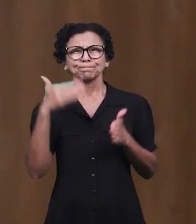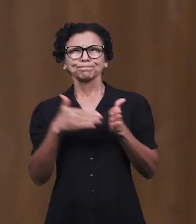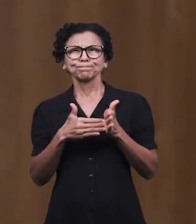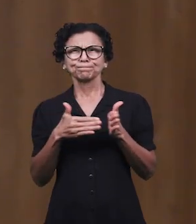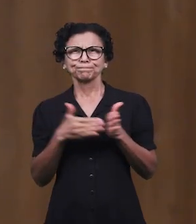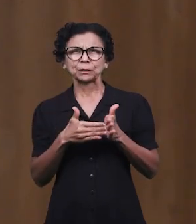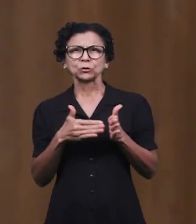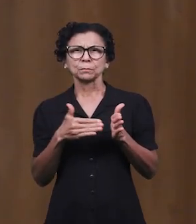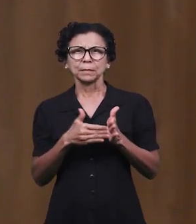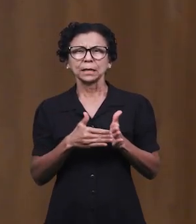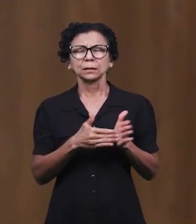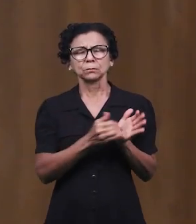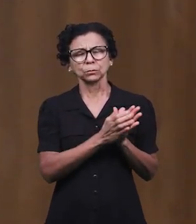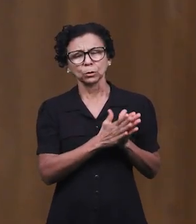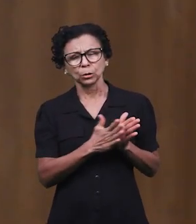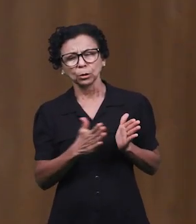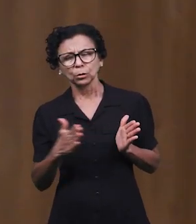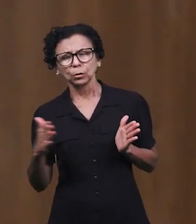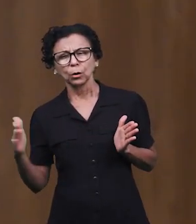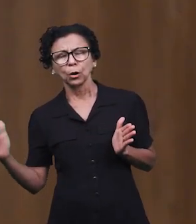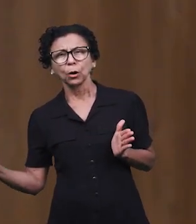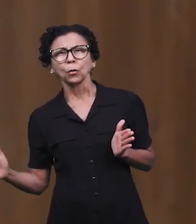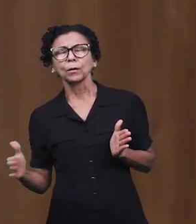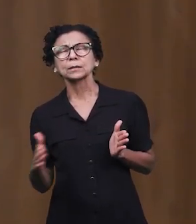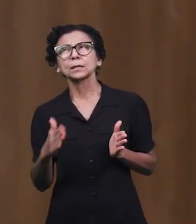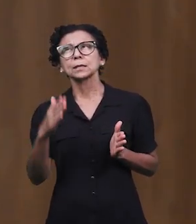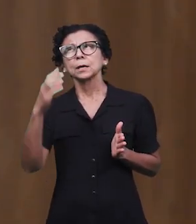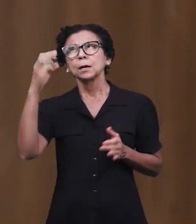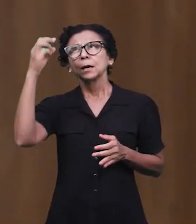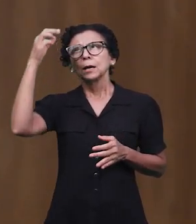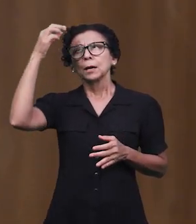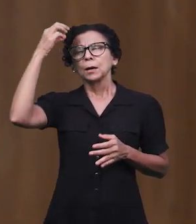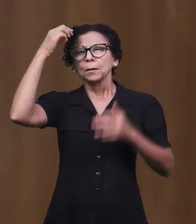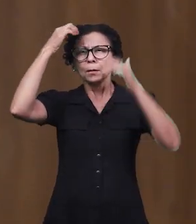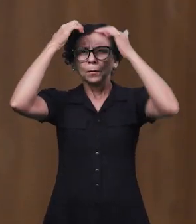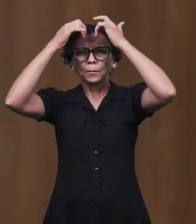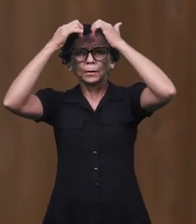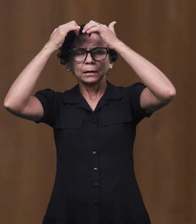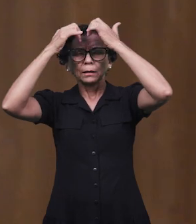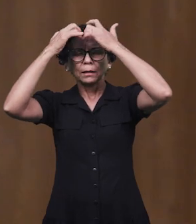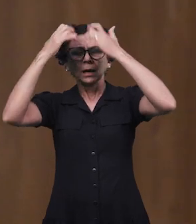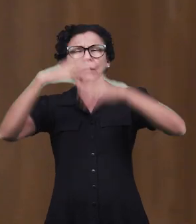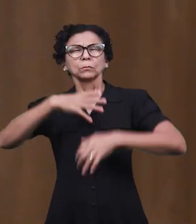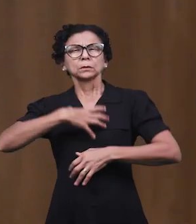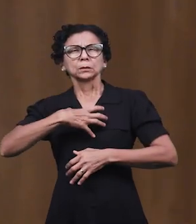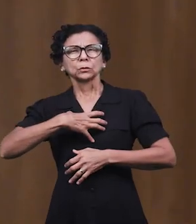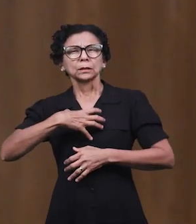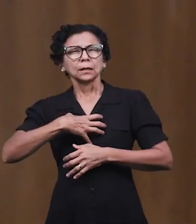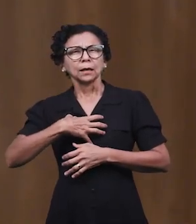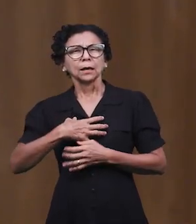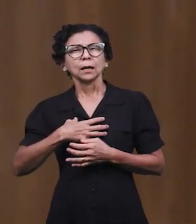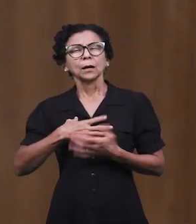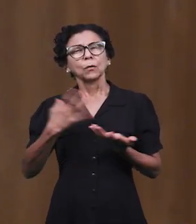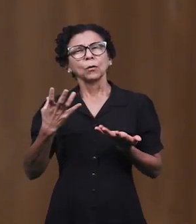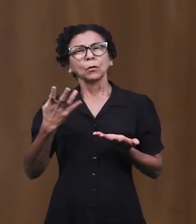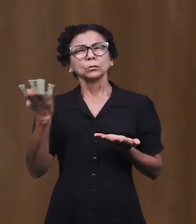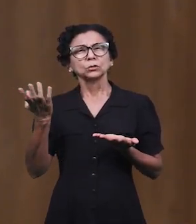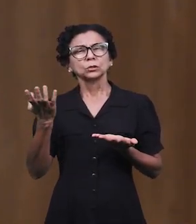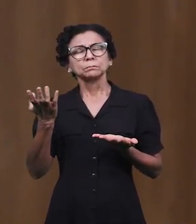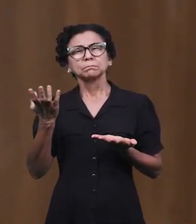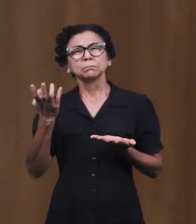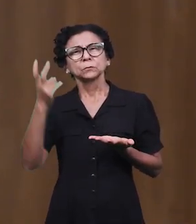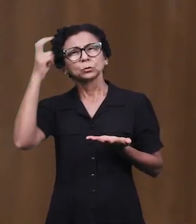prazo, de natureza, pode ser mental, física, sensorial ou intelectual, e que quando ela está enfrentando